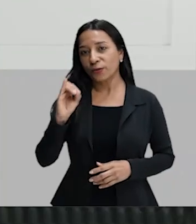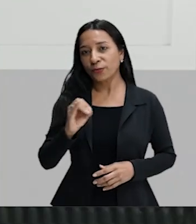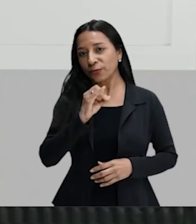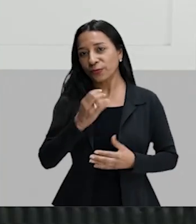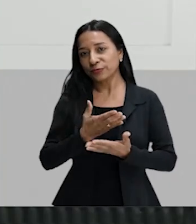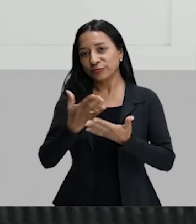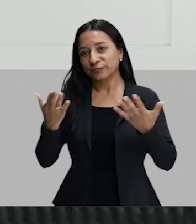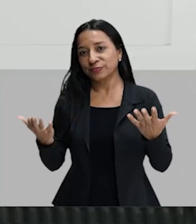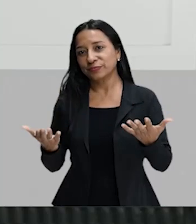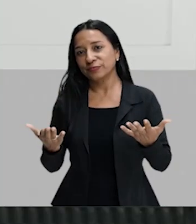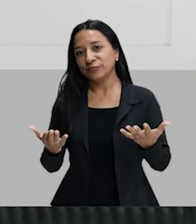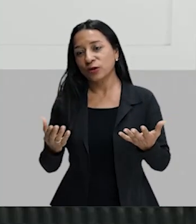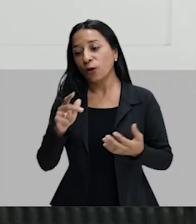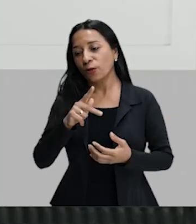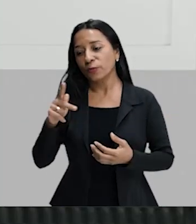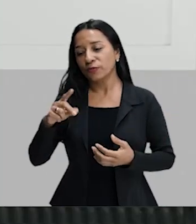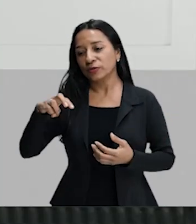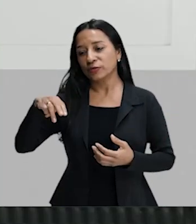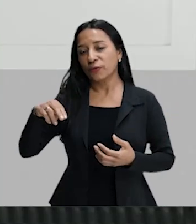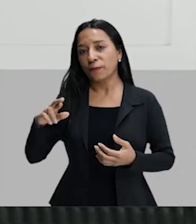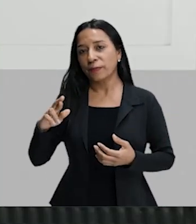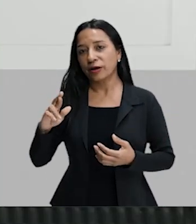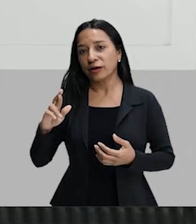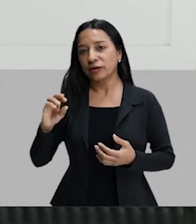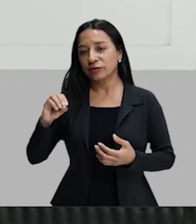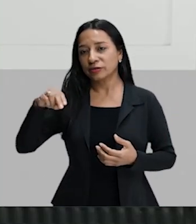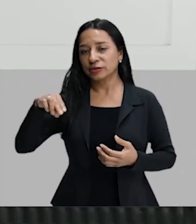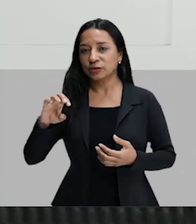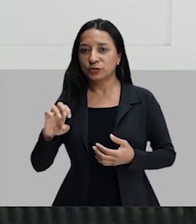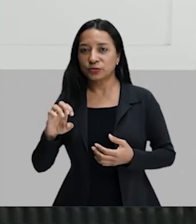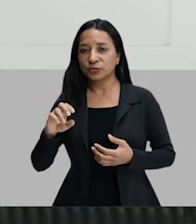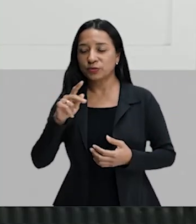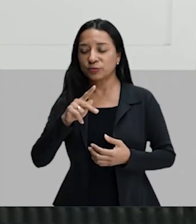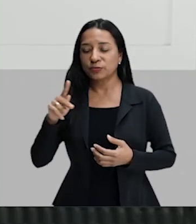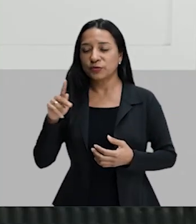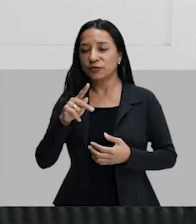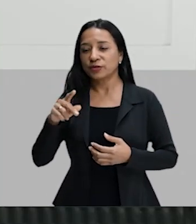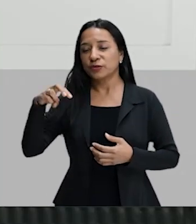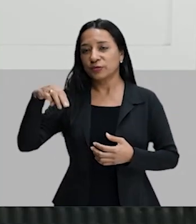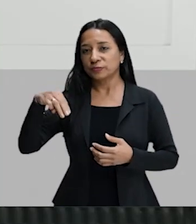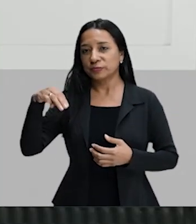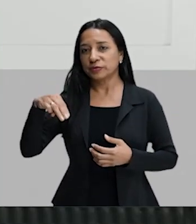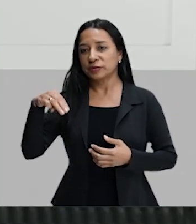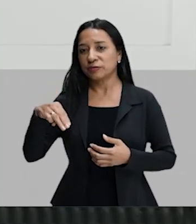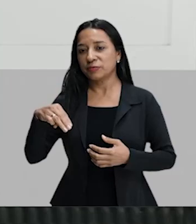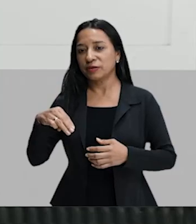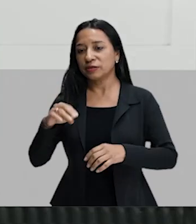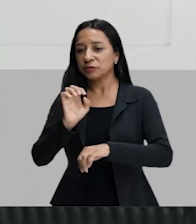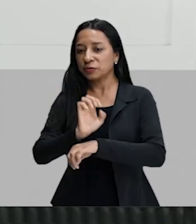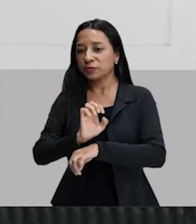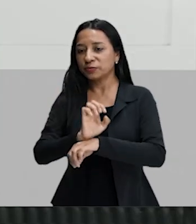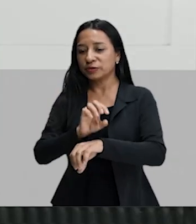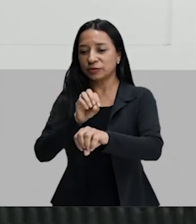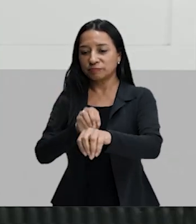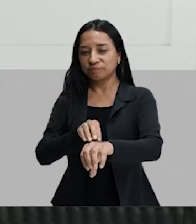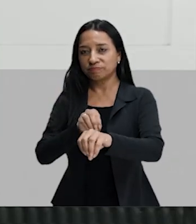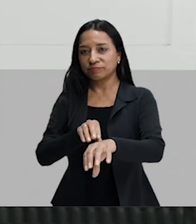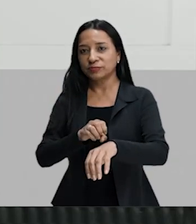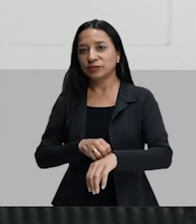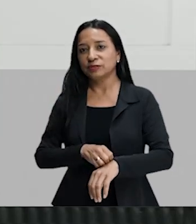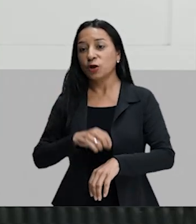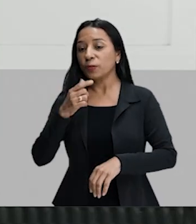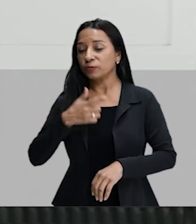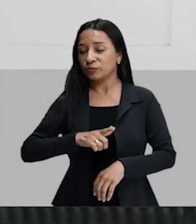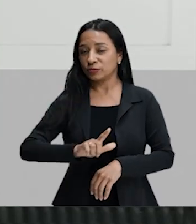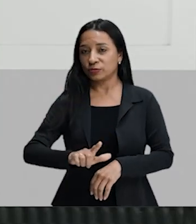pessoal, aqui é o professor Maroni Bergman, professor de matemática da Rede Estadual de Ensino do Maranhão. Mais uma vez com vocês aqui no